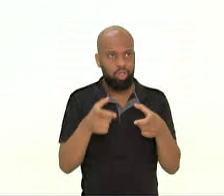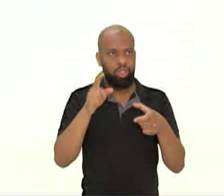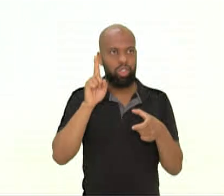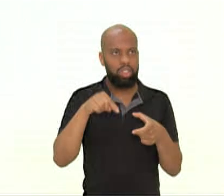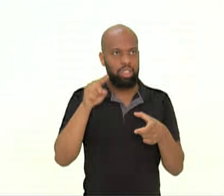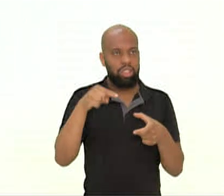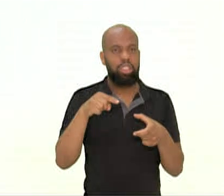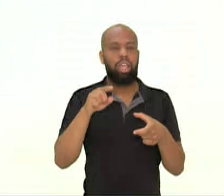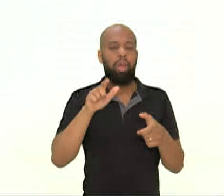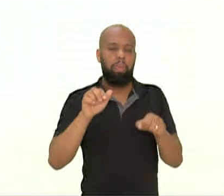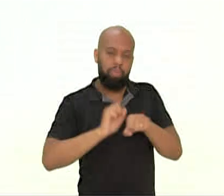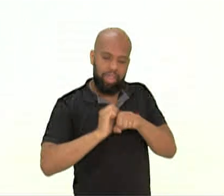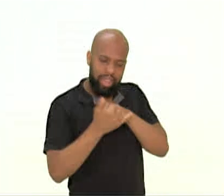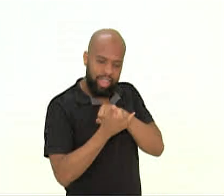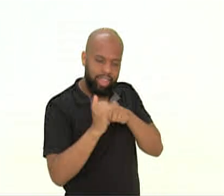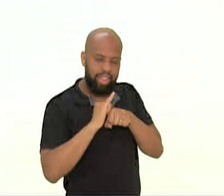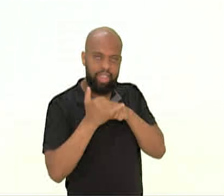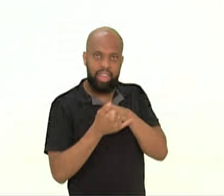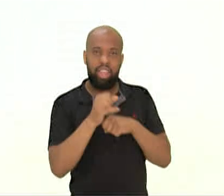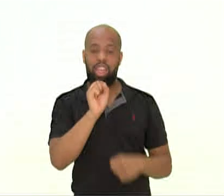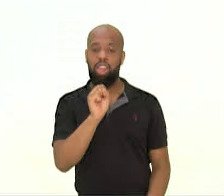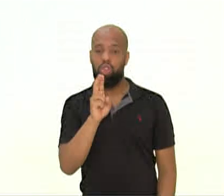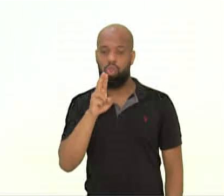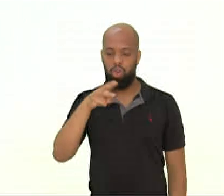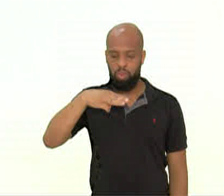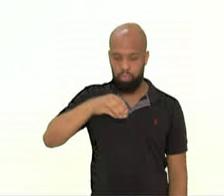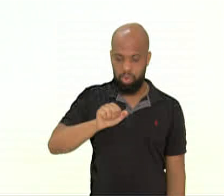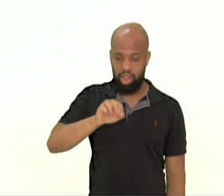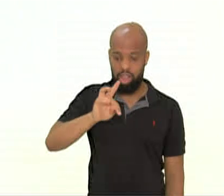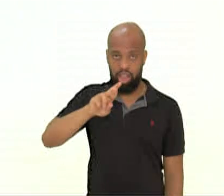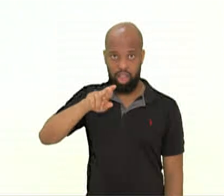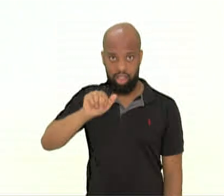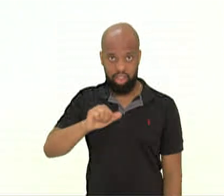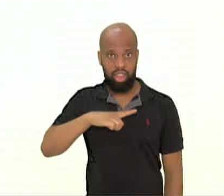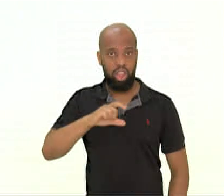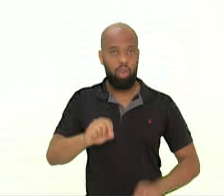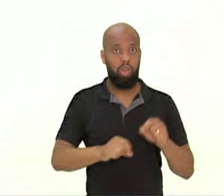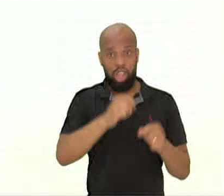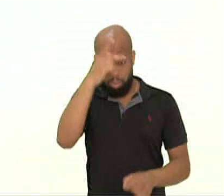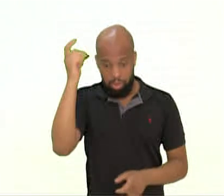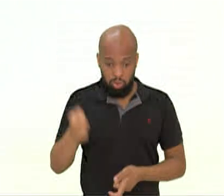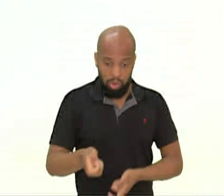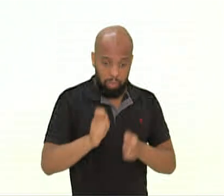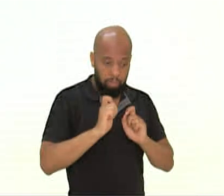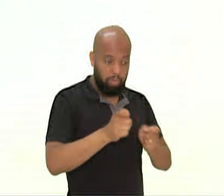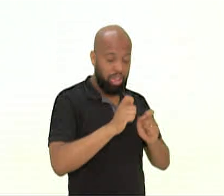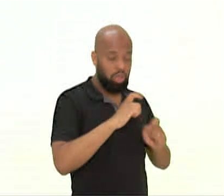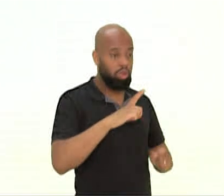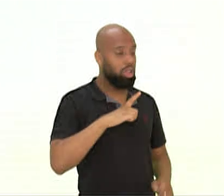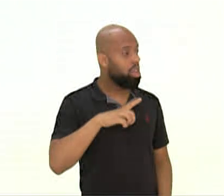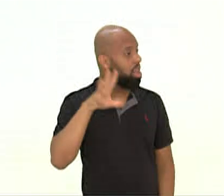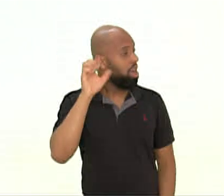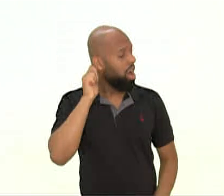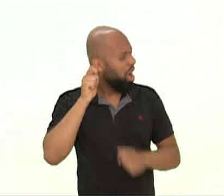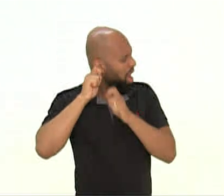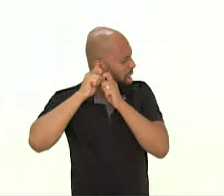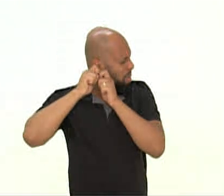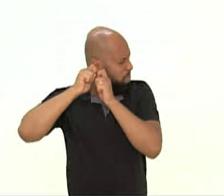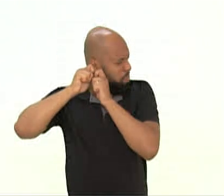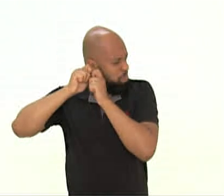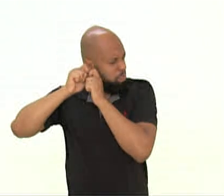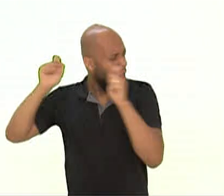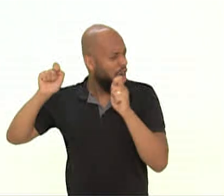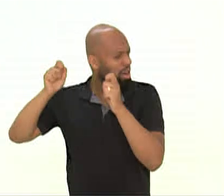entre as ilhas de Sumatra e Java. Ouvidos de marinheiros tiveram seus tímpanos rasgados com o estrondo.